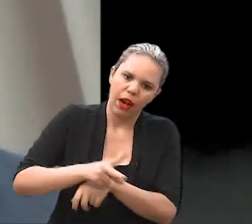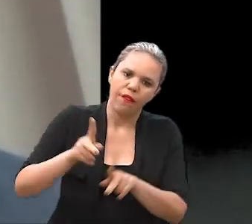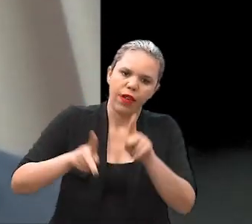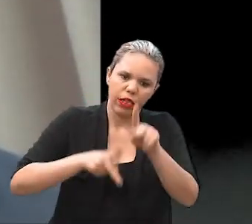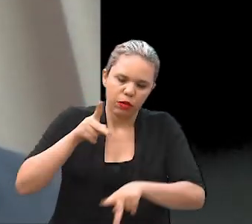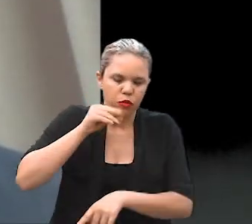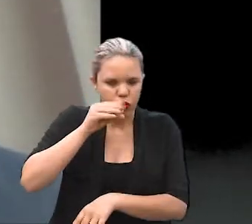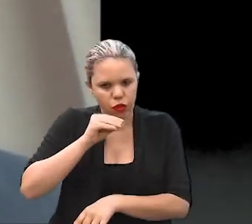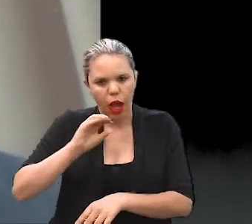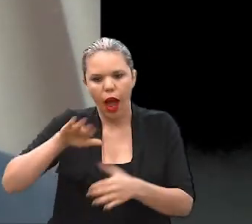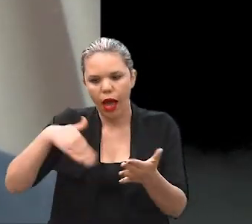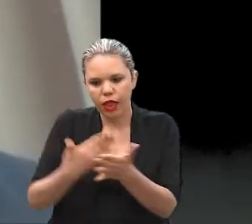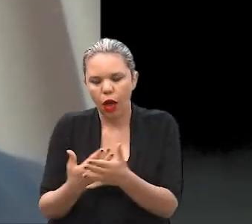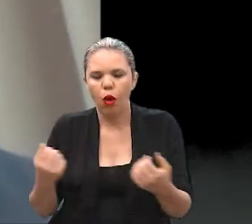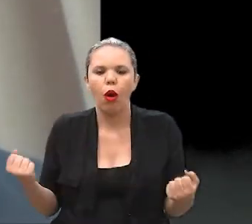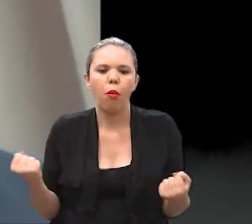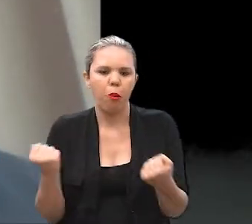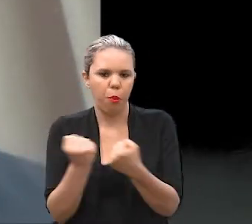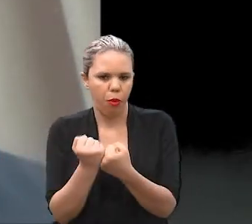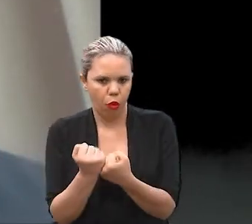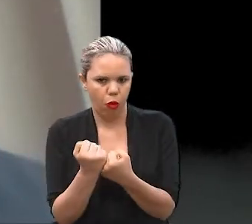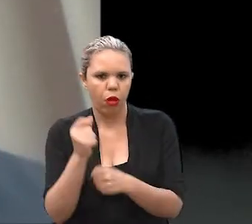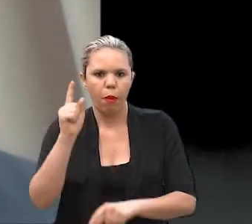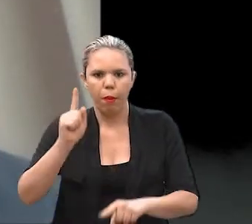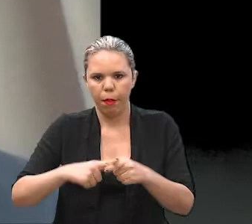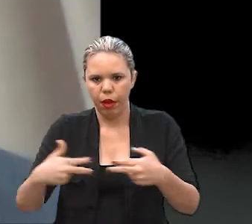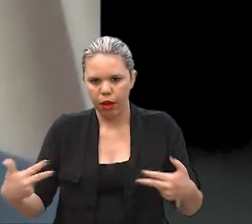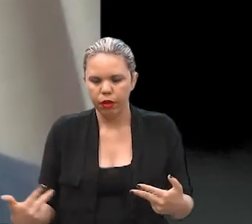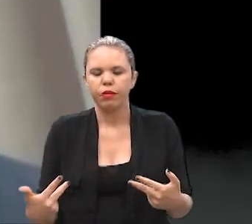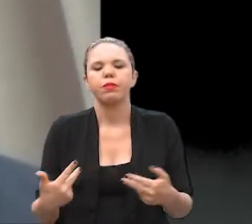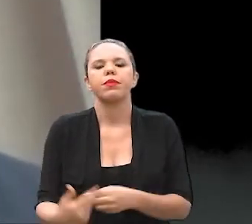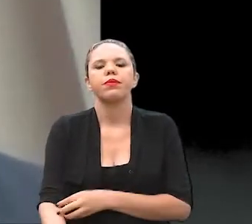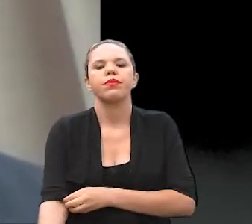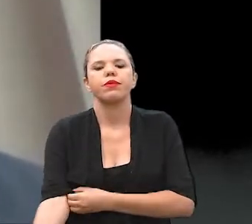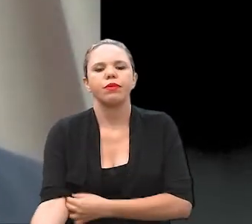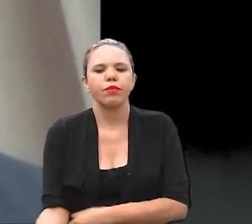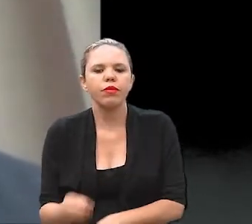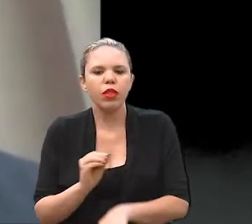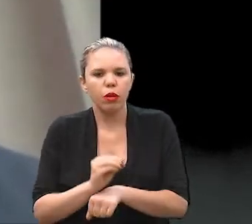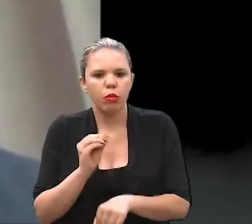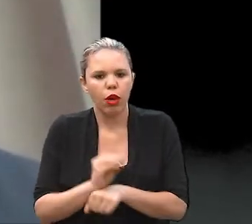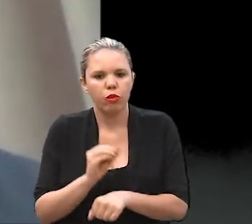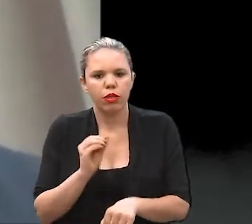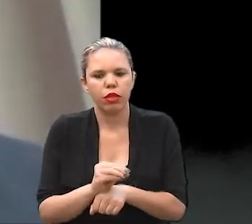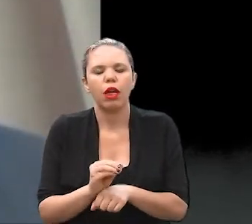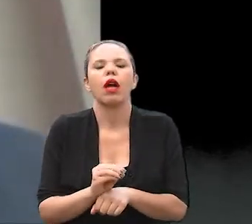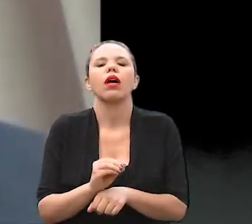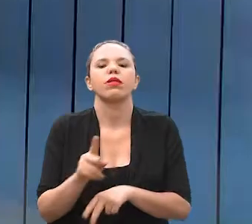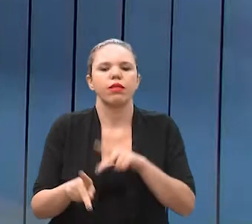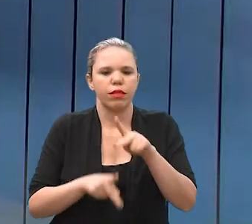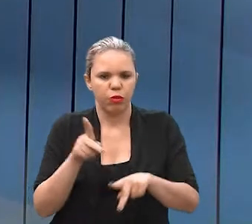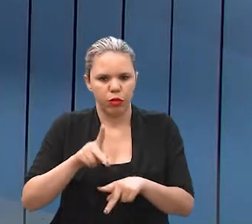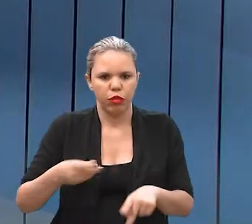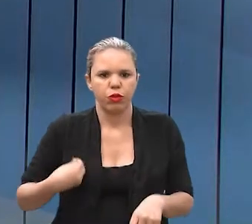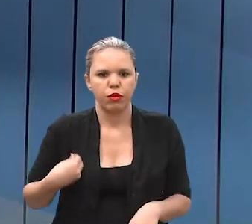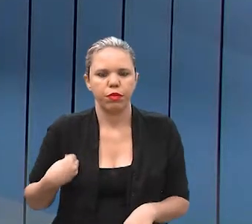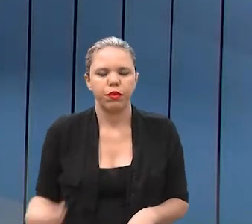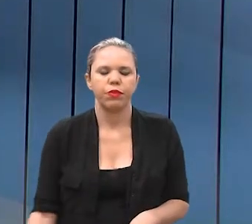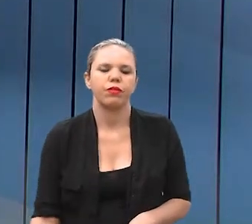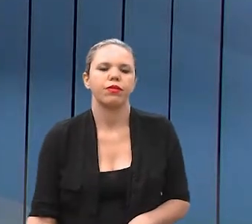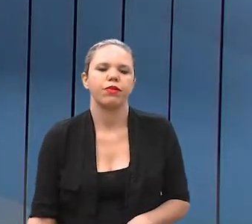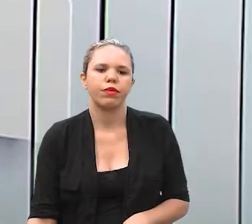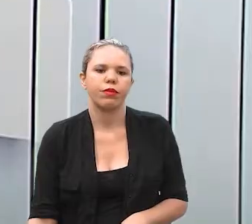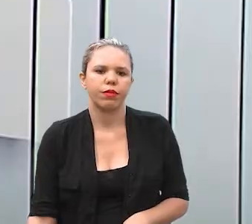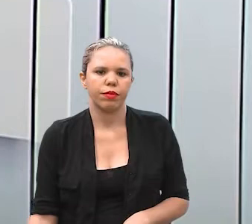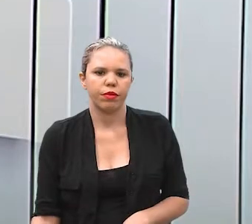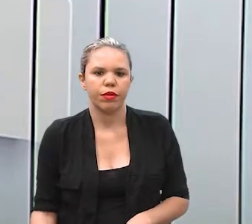trabalhadores, até o apoio em equipamentos e insumos para cuidar da vida das pessoas. Você que